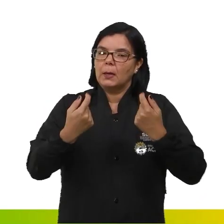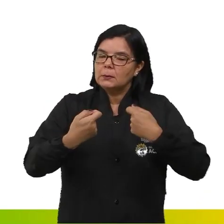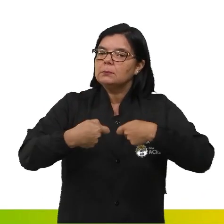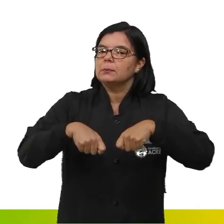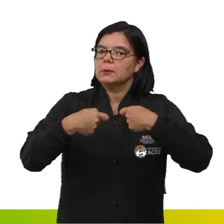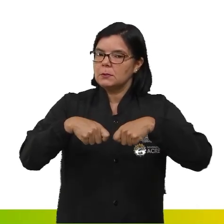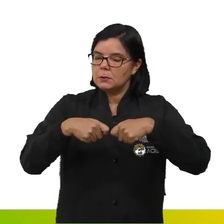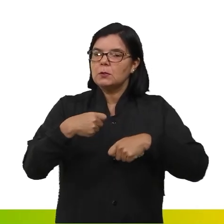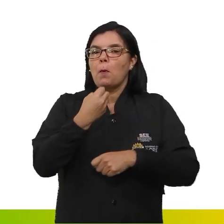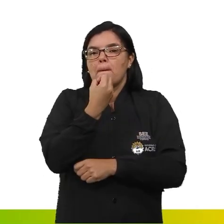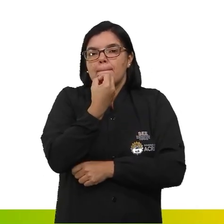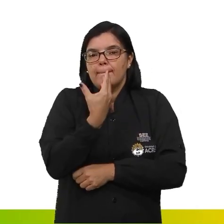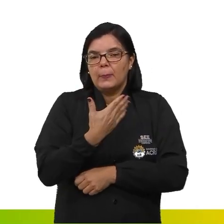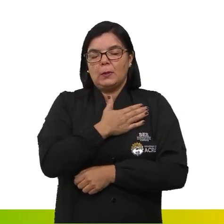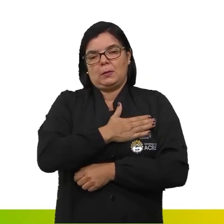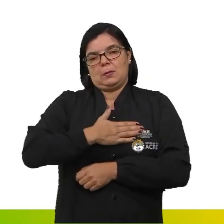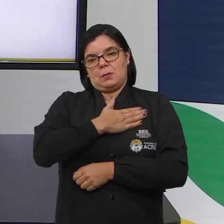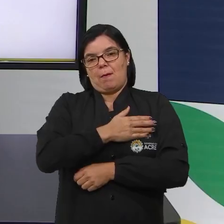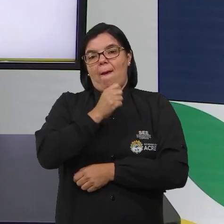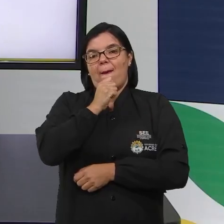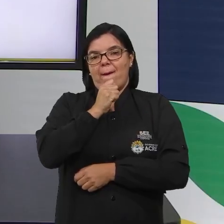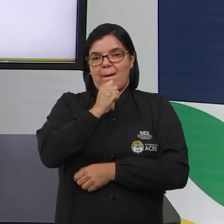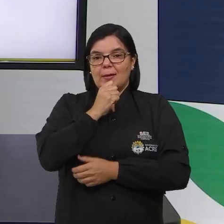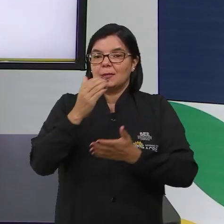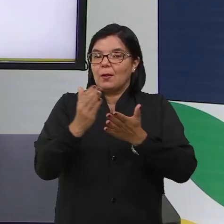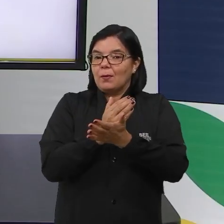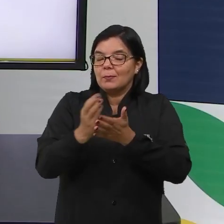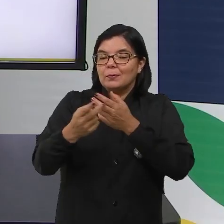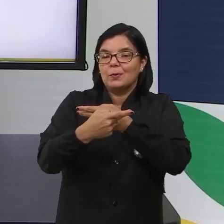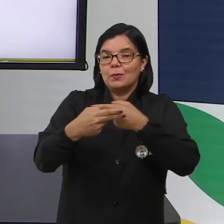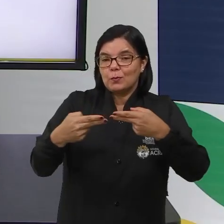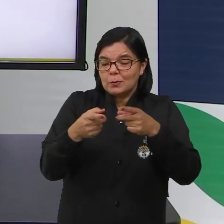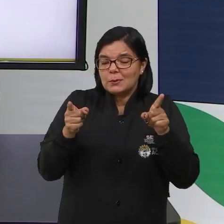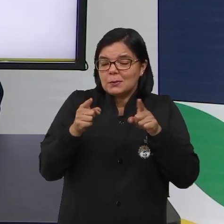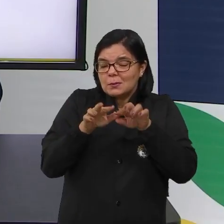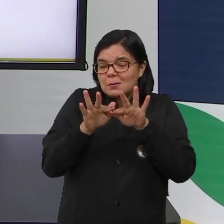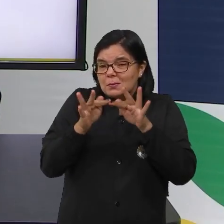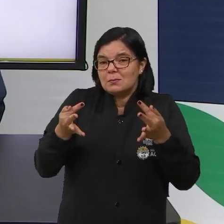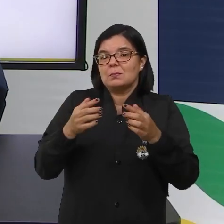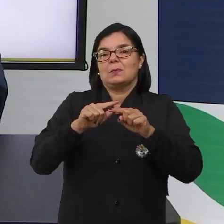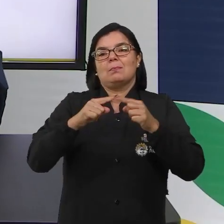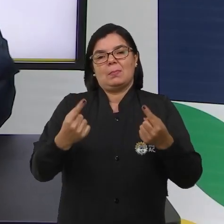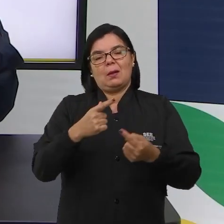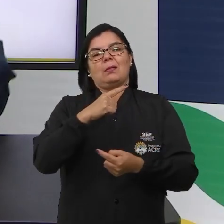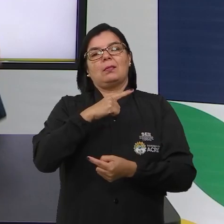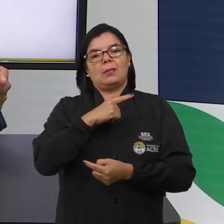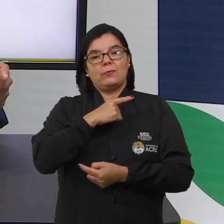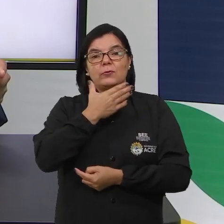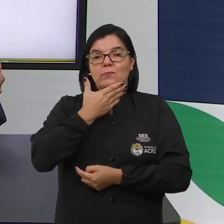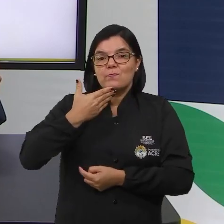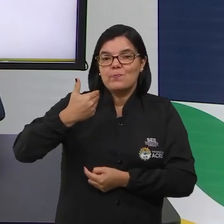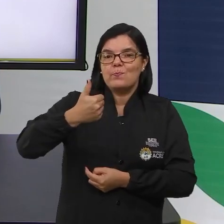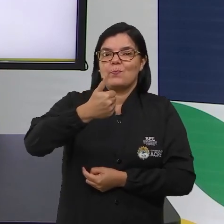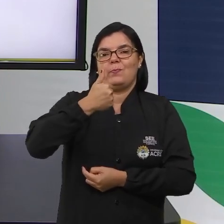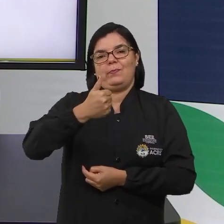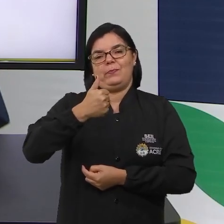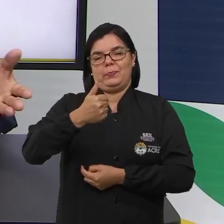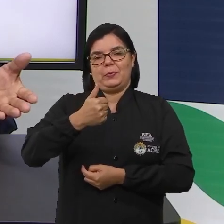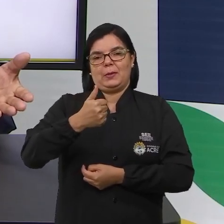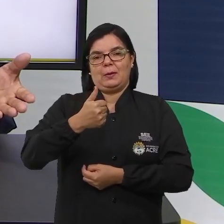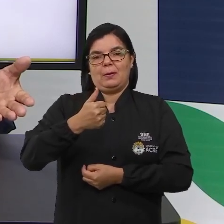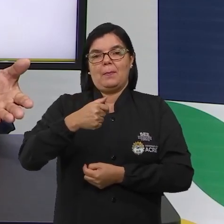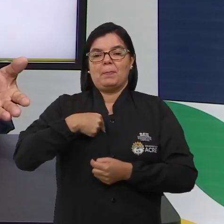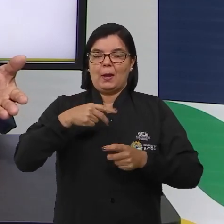que promover o bem-estar, ainda que seja alguma coisa pequena, mas que seja vantajosa